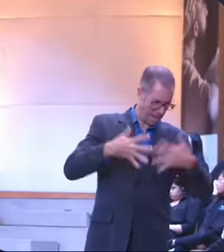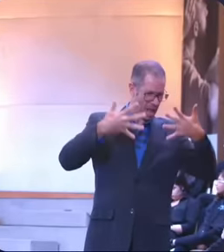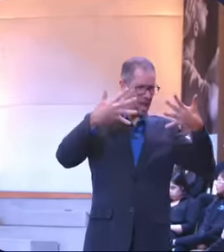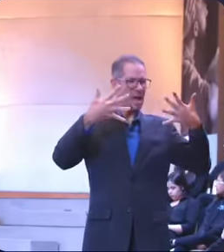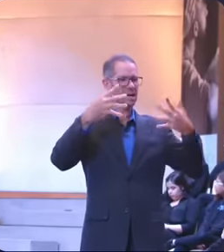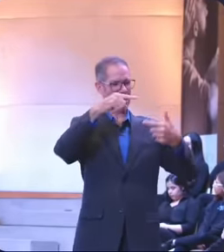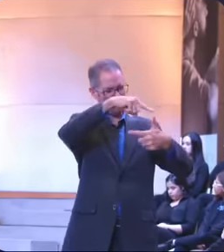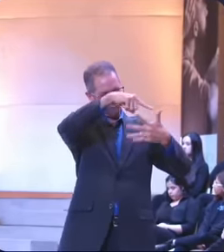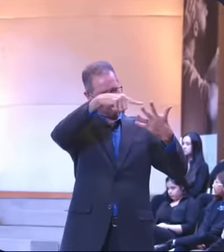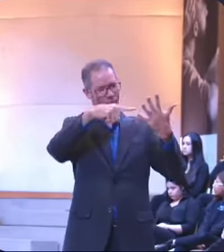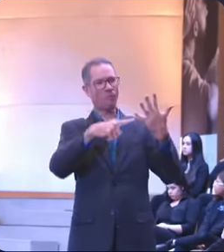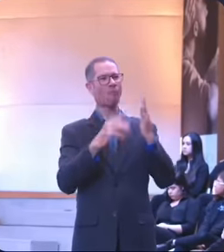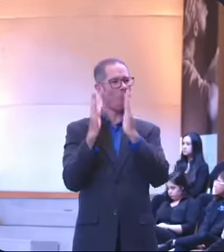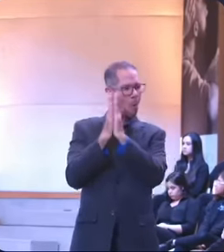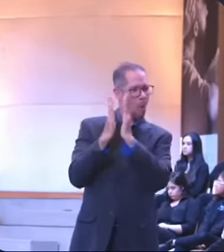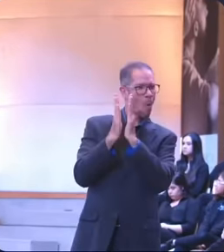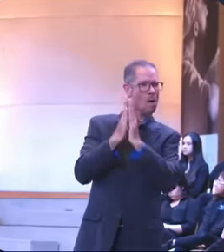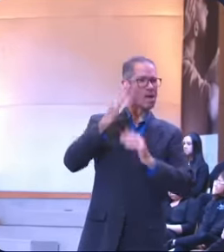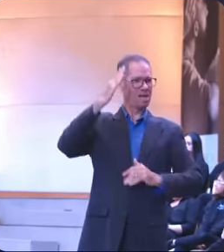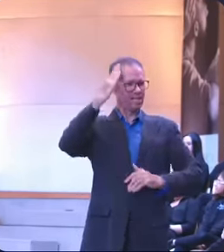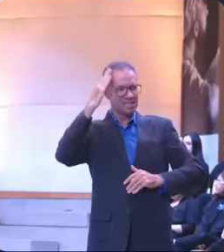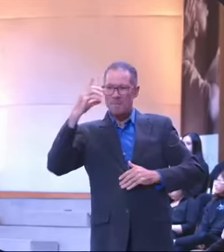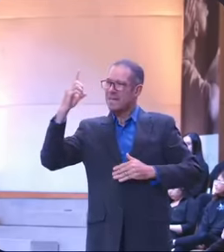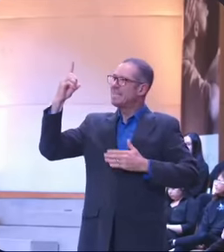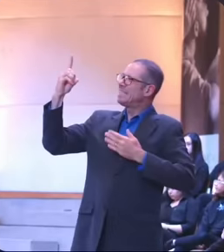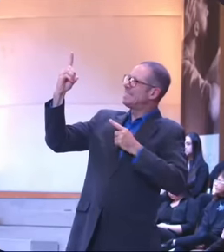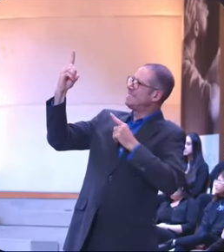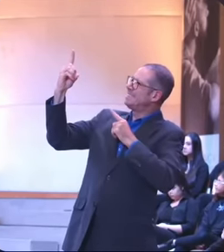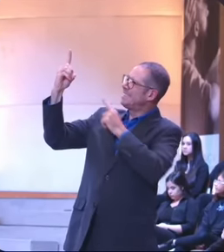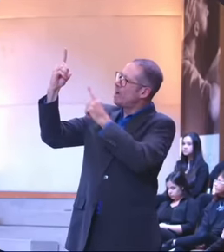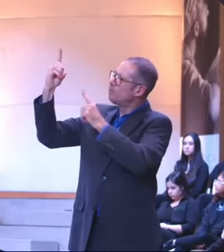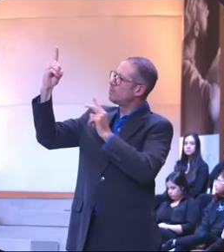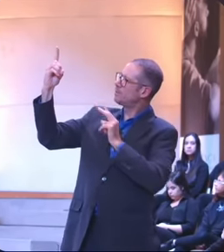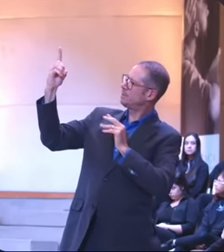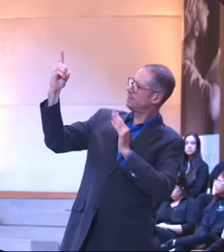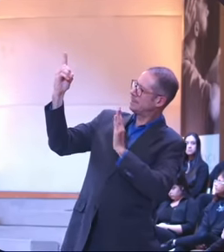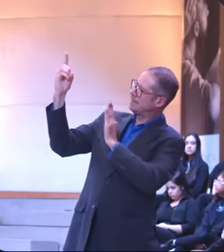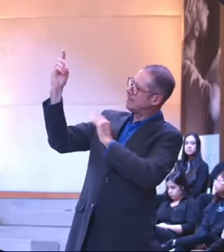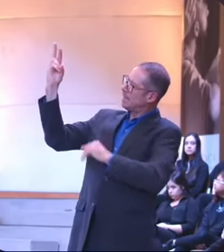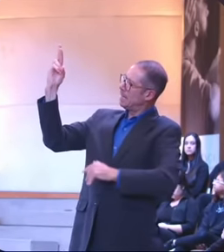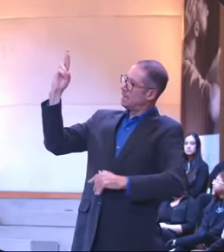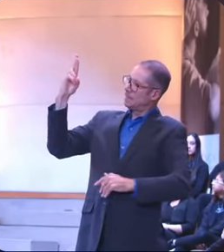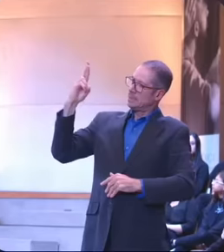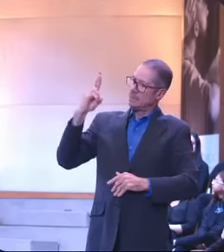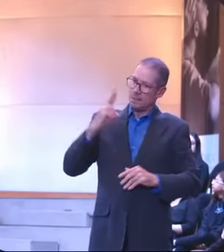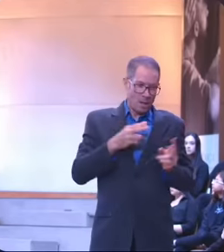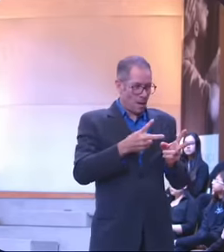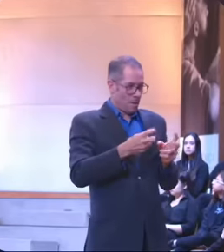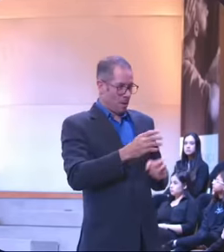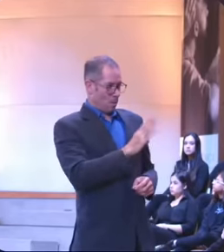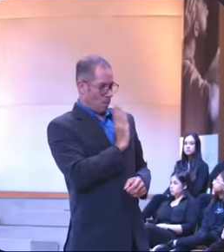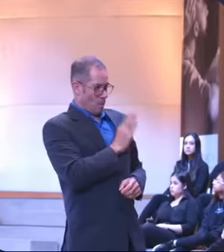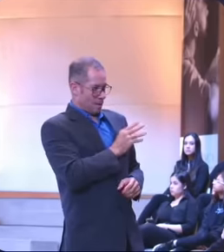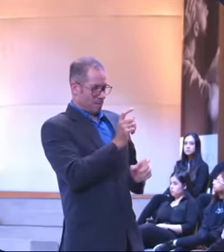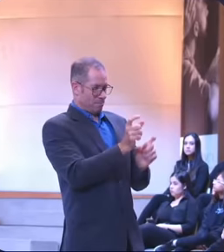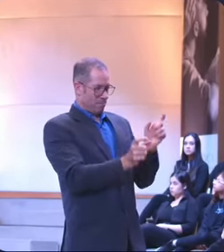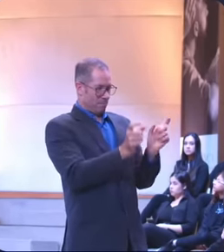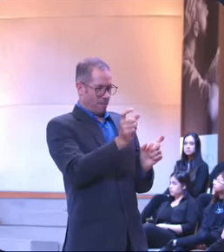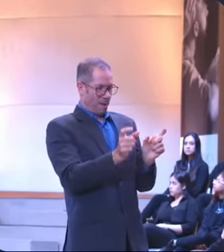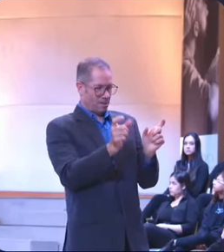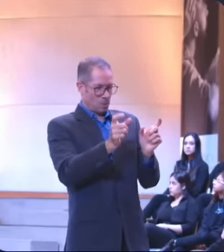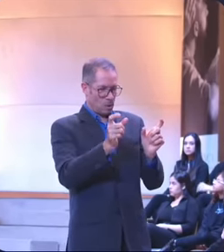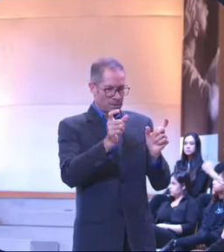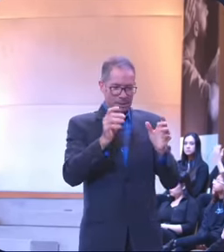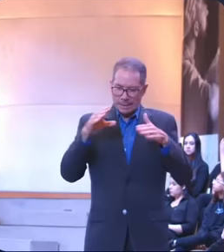milagres. E sabe, esse Deus que está ouvindo, quando ele percebe no coração de pessoas que o